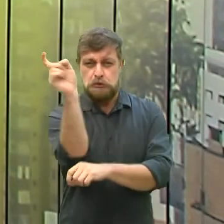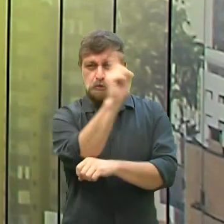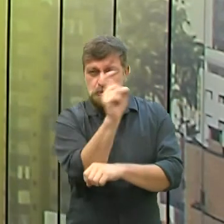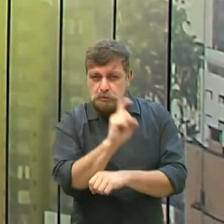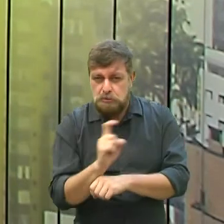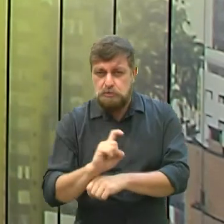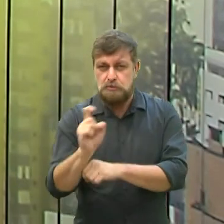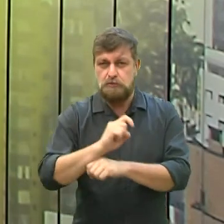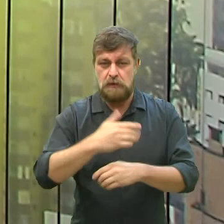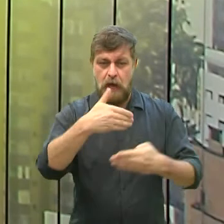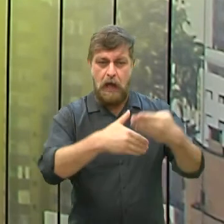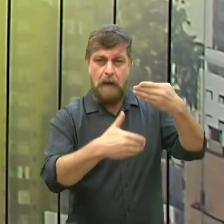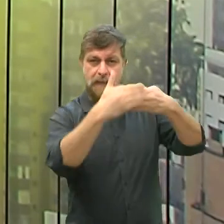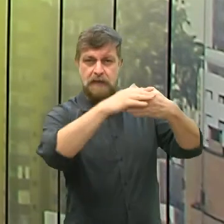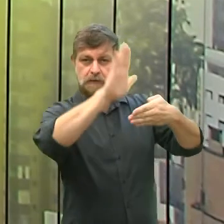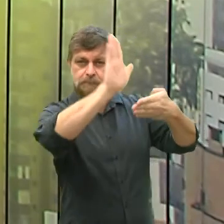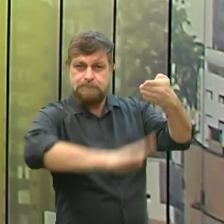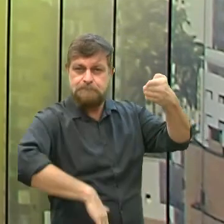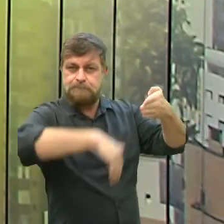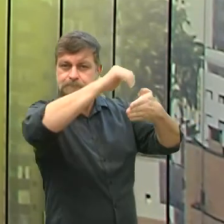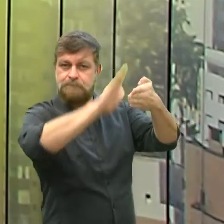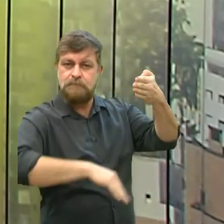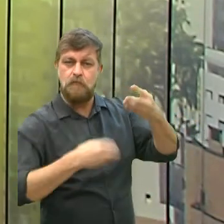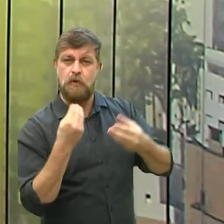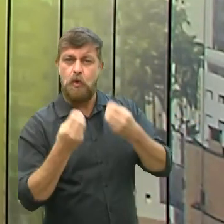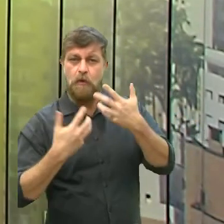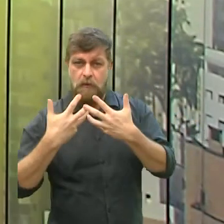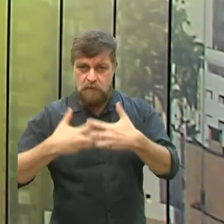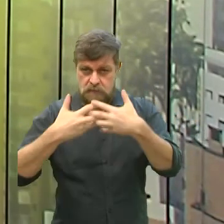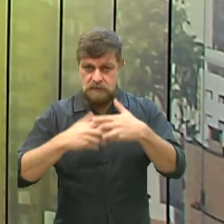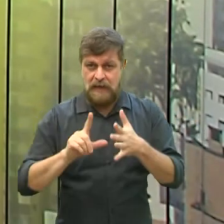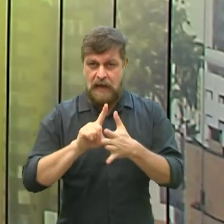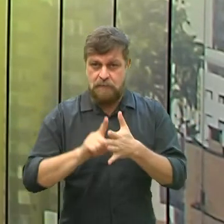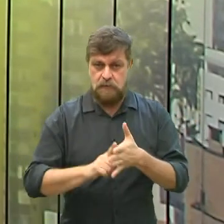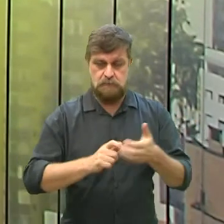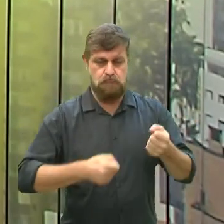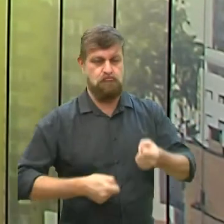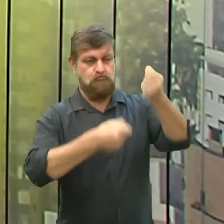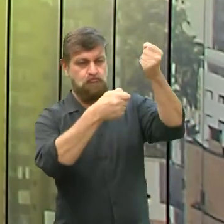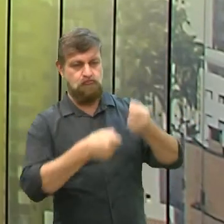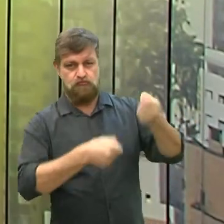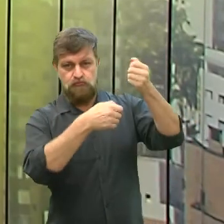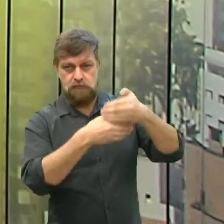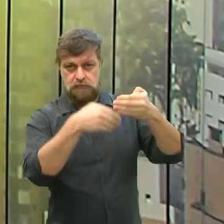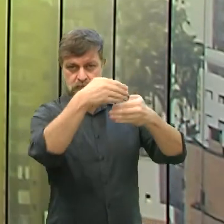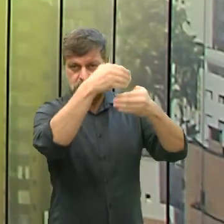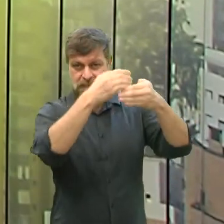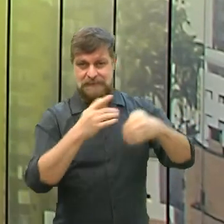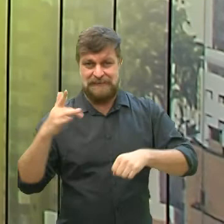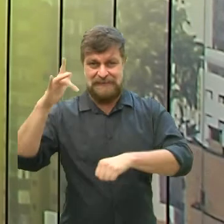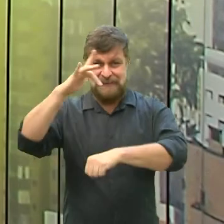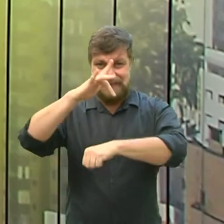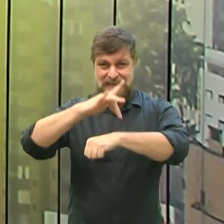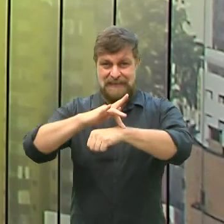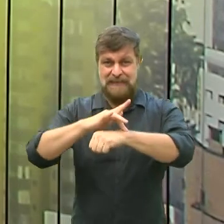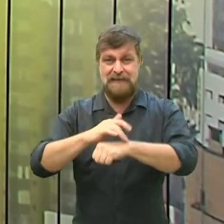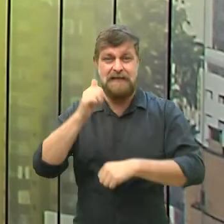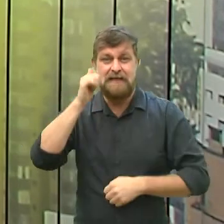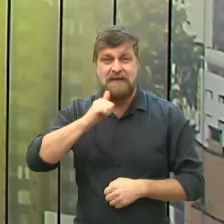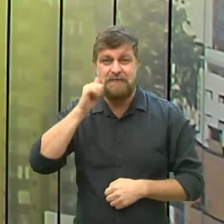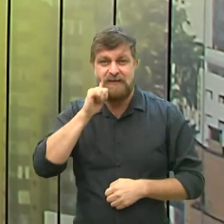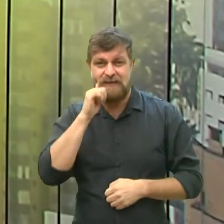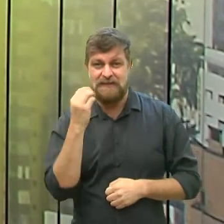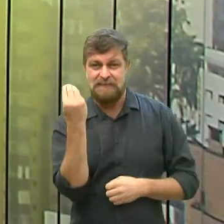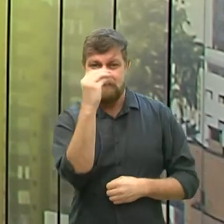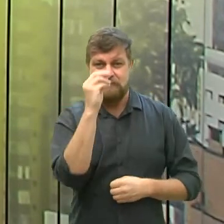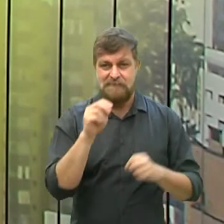passada em paredes. É isso mesmo. Como funciona? Depois da pintura, né, da parede, as fêmeas do mosquito são colocadas no local.